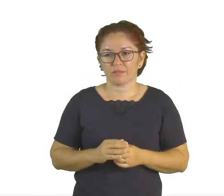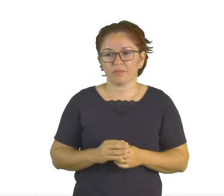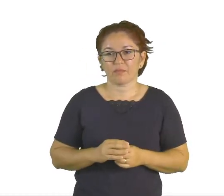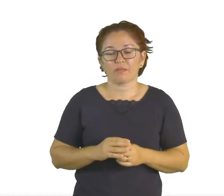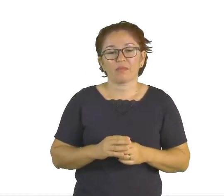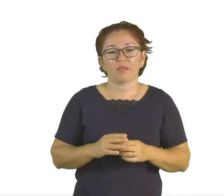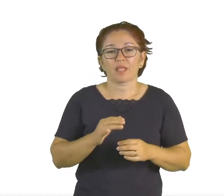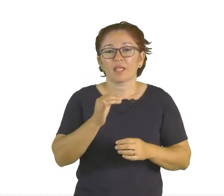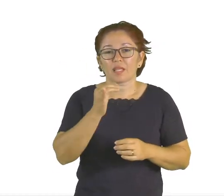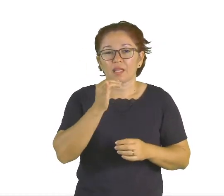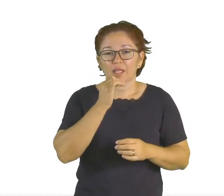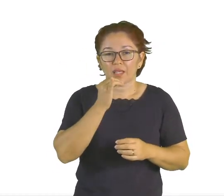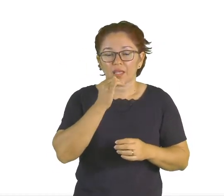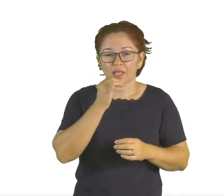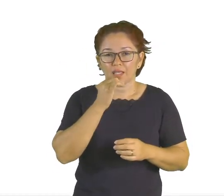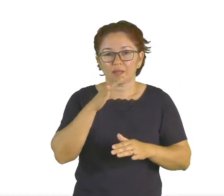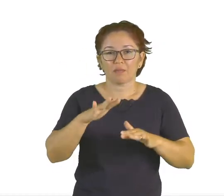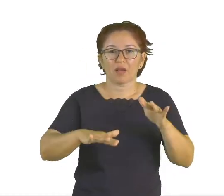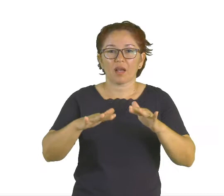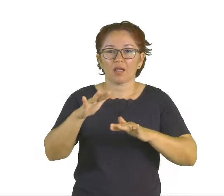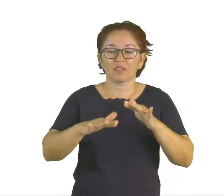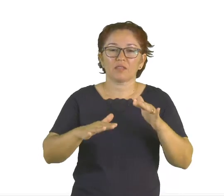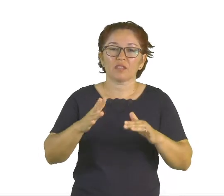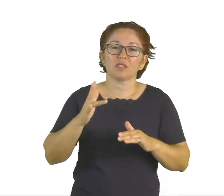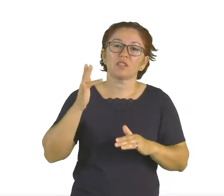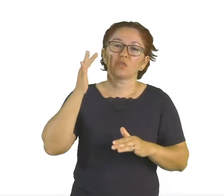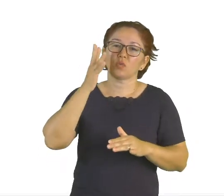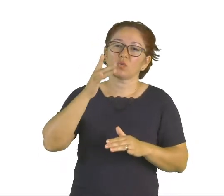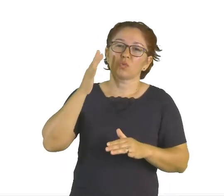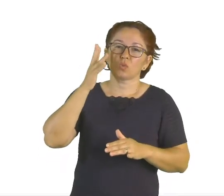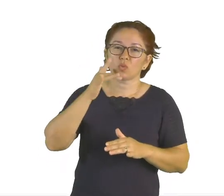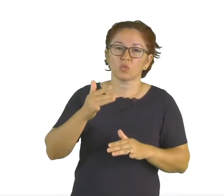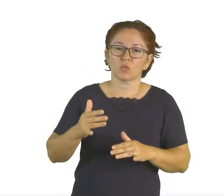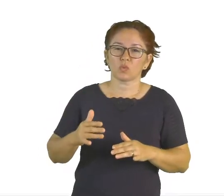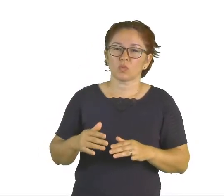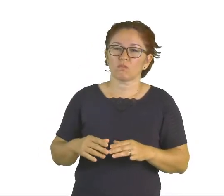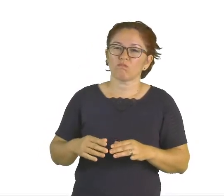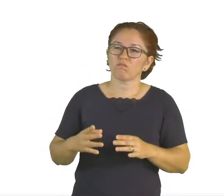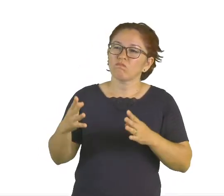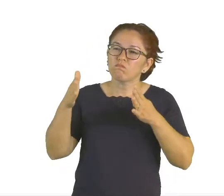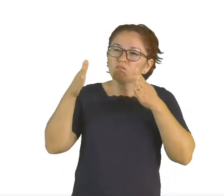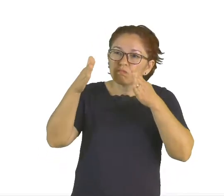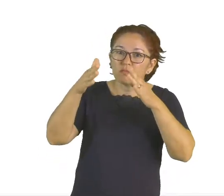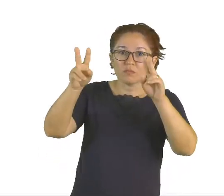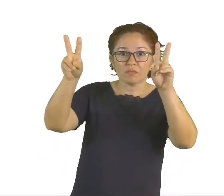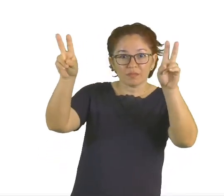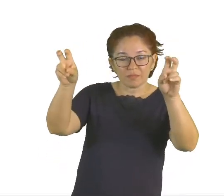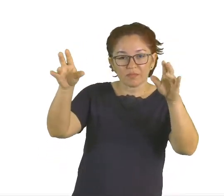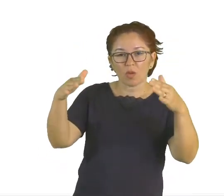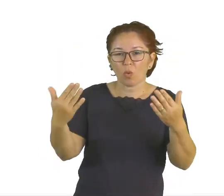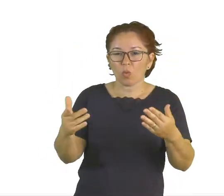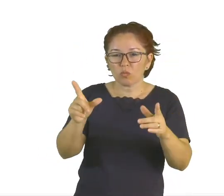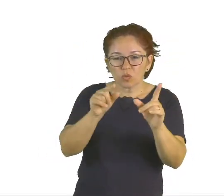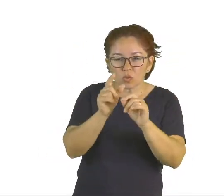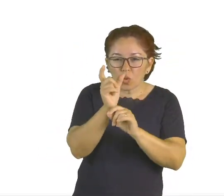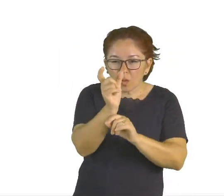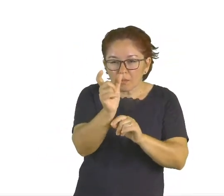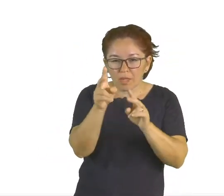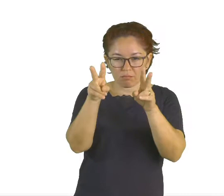para enfatizar discursos ou algumas palavras, também para ironizar